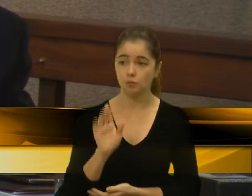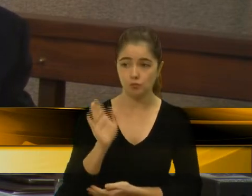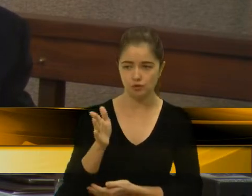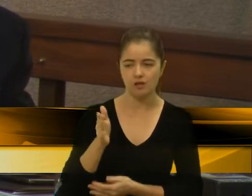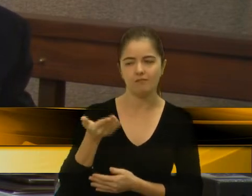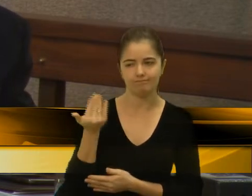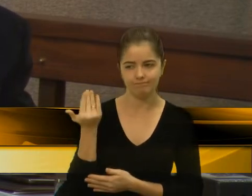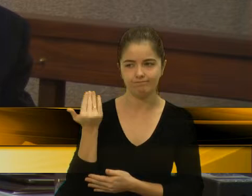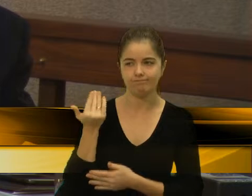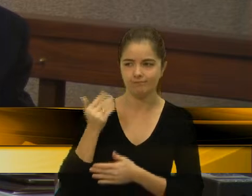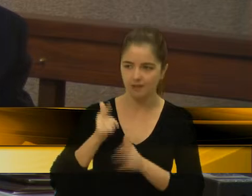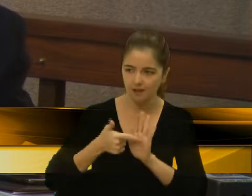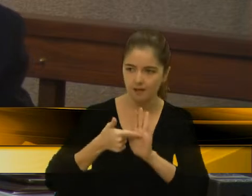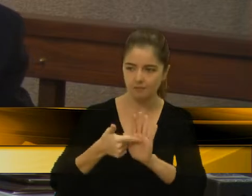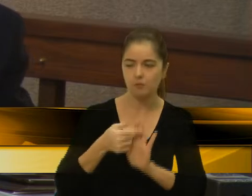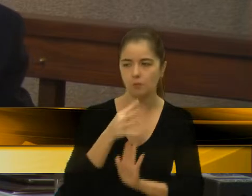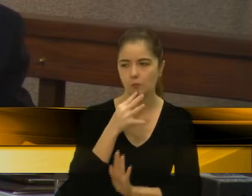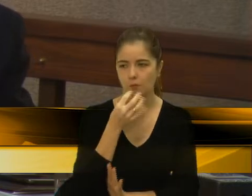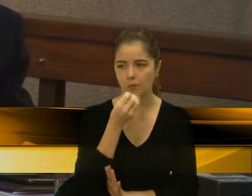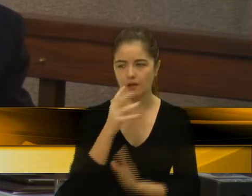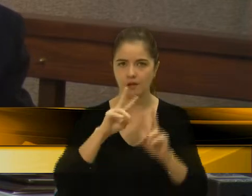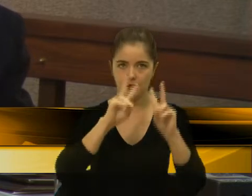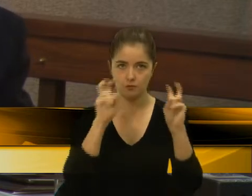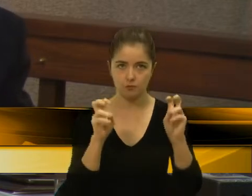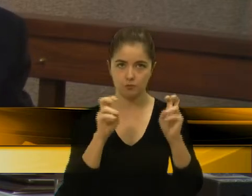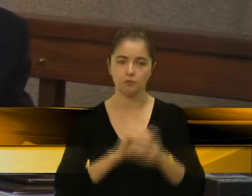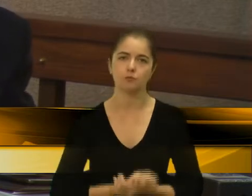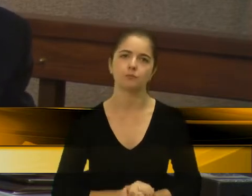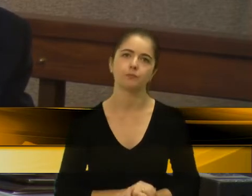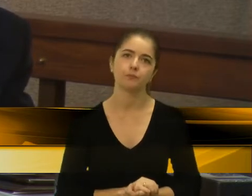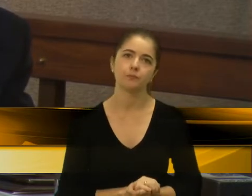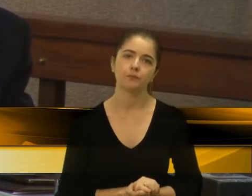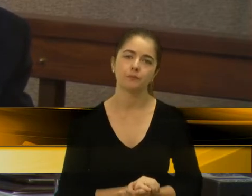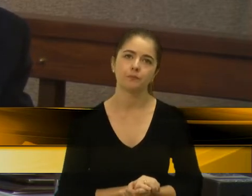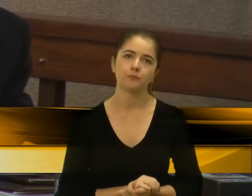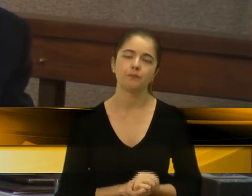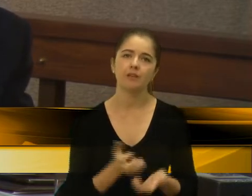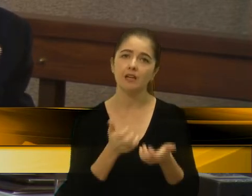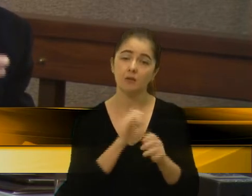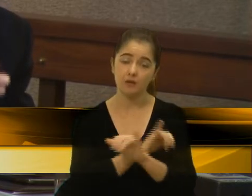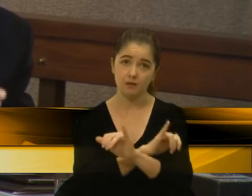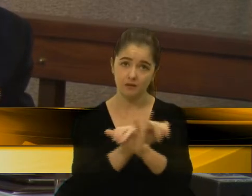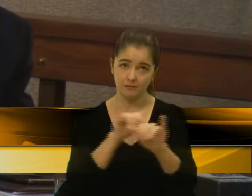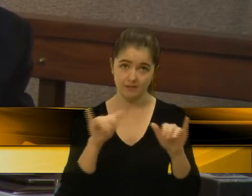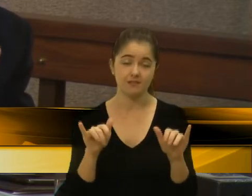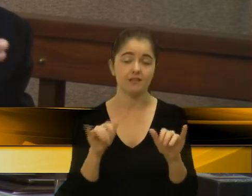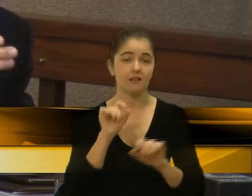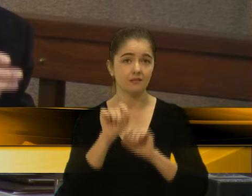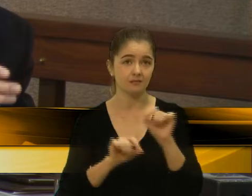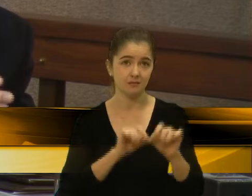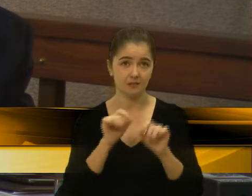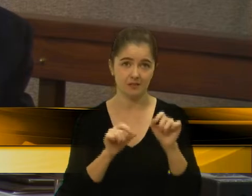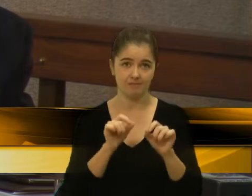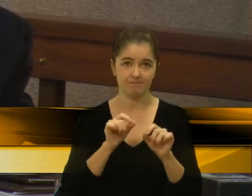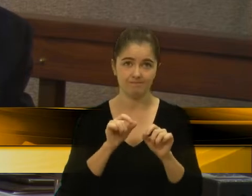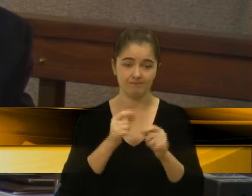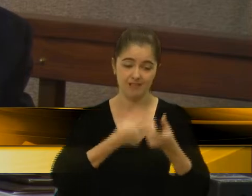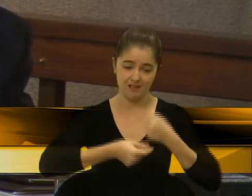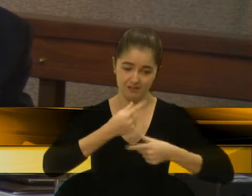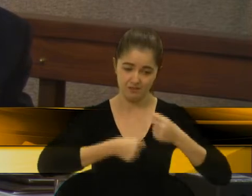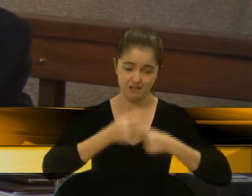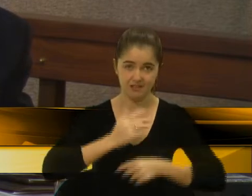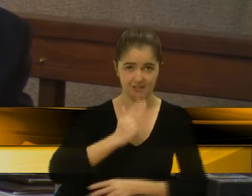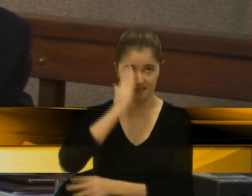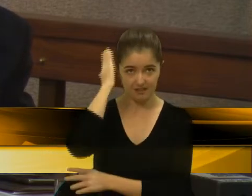apresentou e conhece muito bem. Mas eu gostaria de dizer que este governo tem tido a marca registrada de